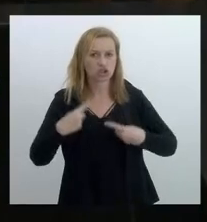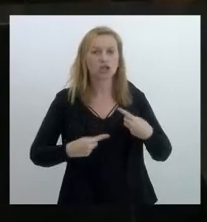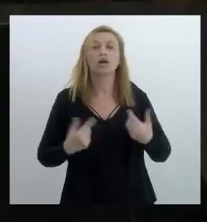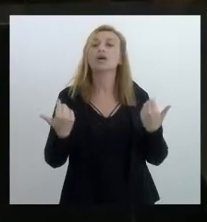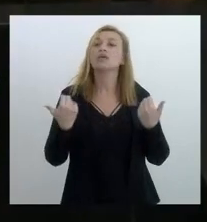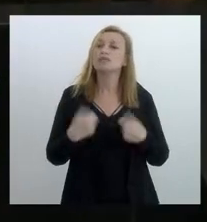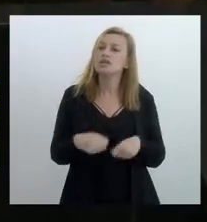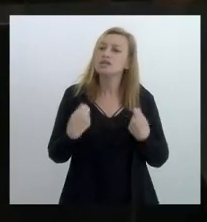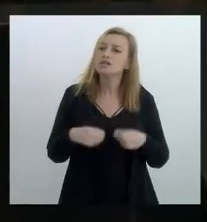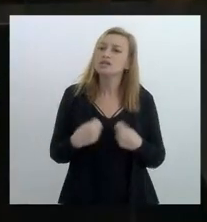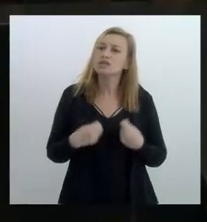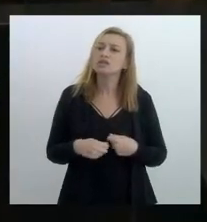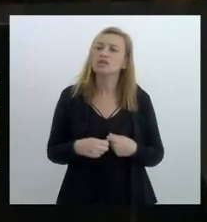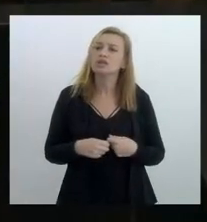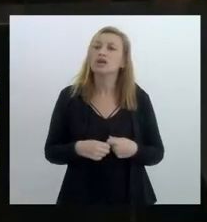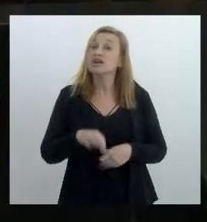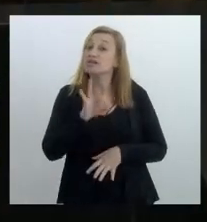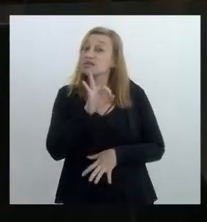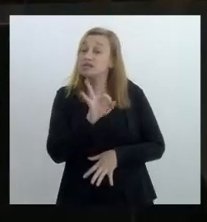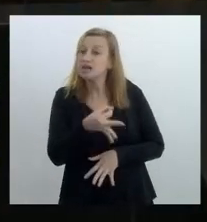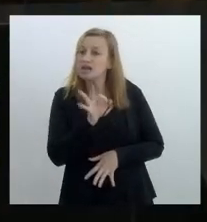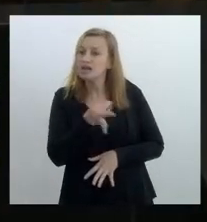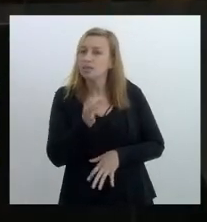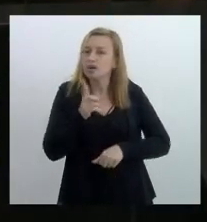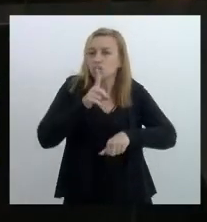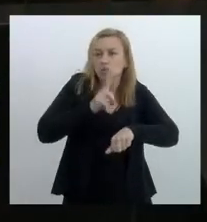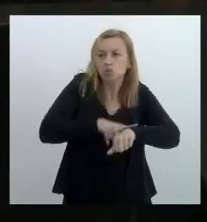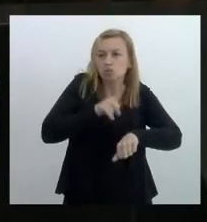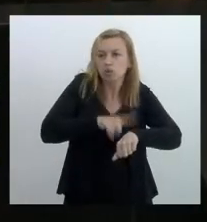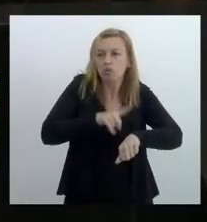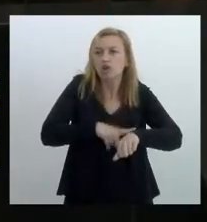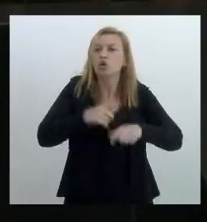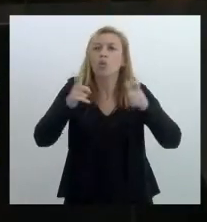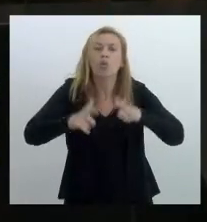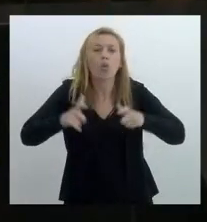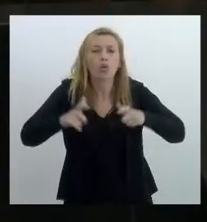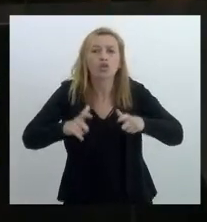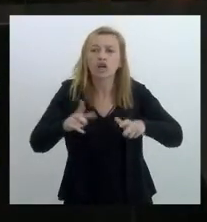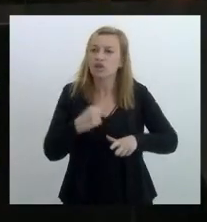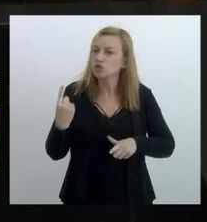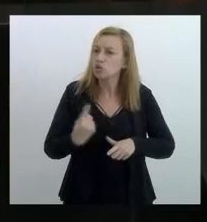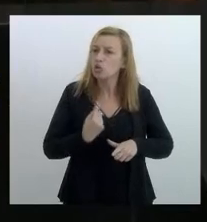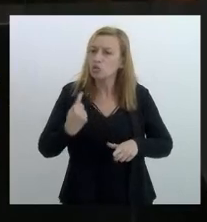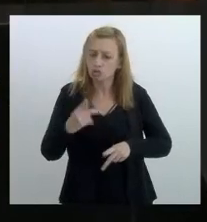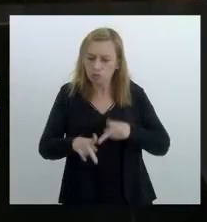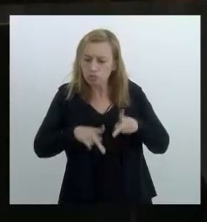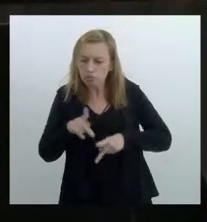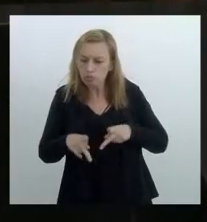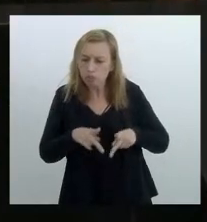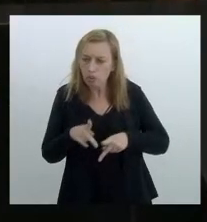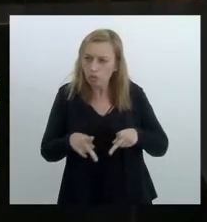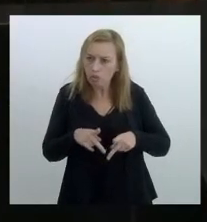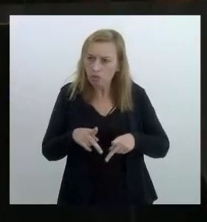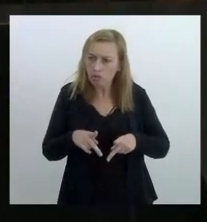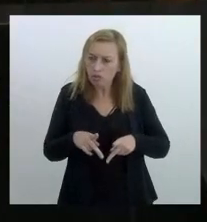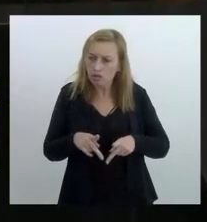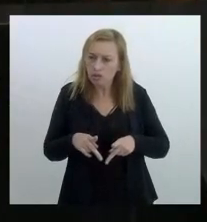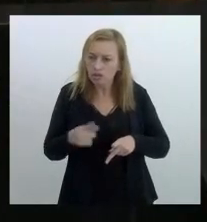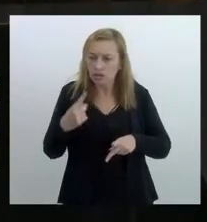gente precisa, evidentemente, num momento onde a nossa população está sucumbindo